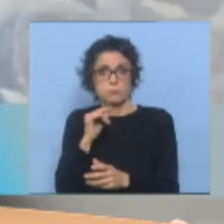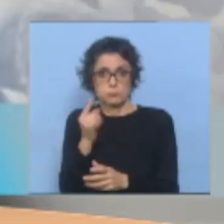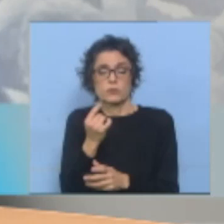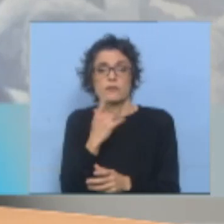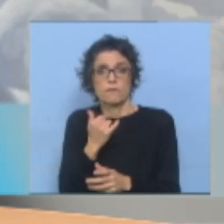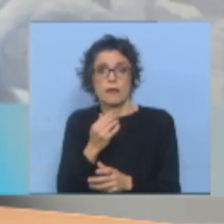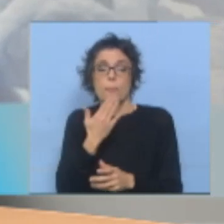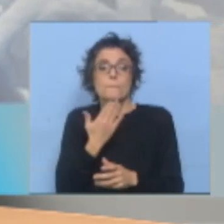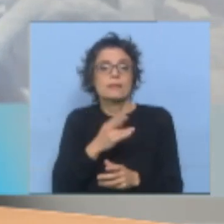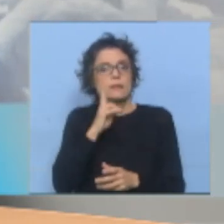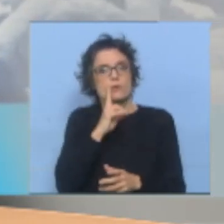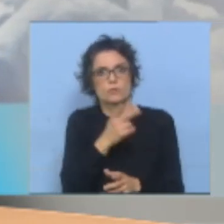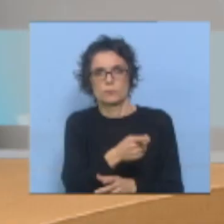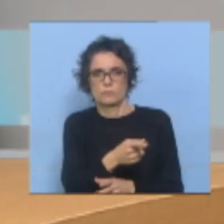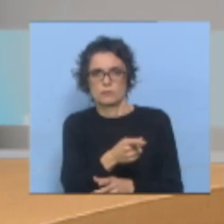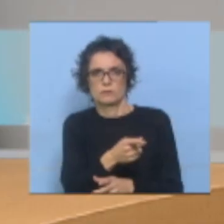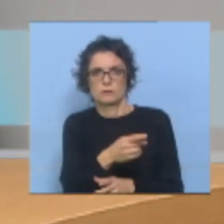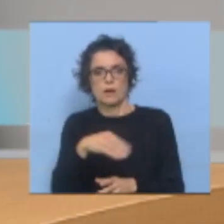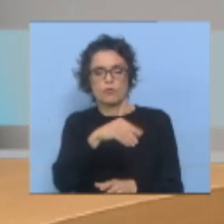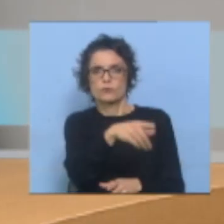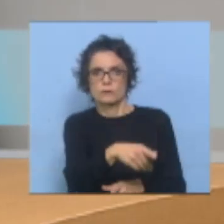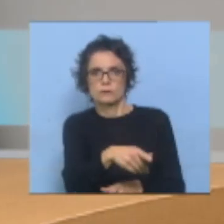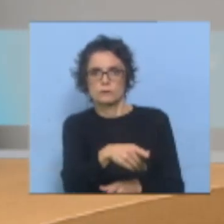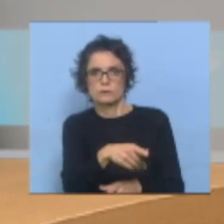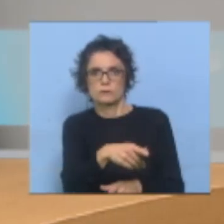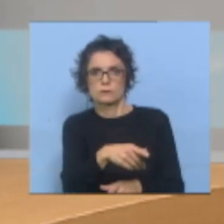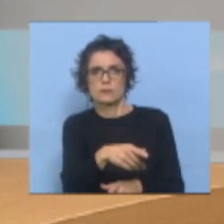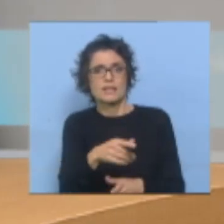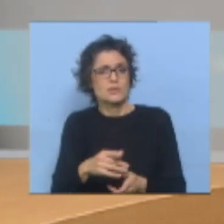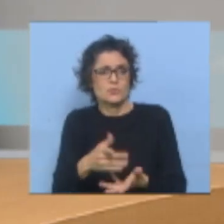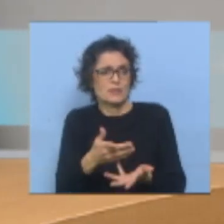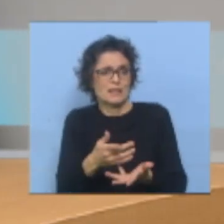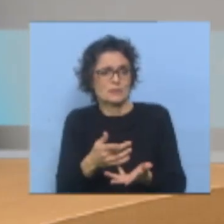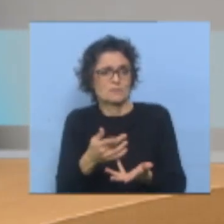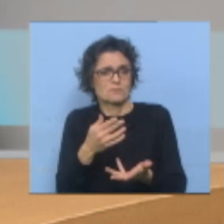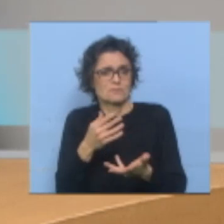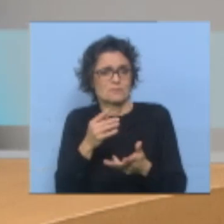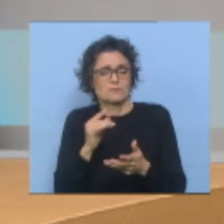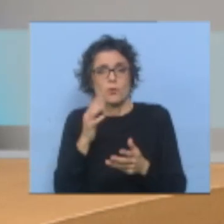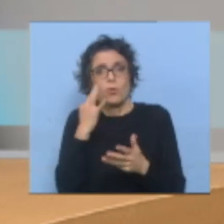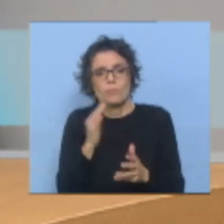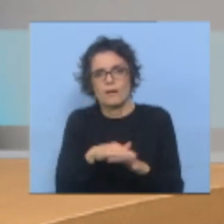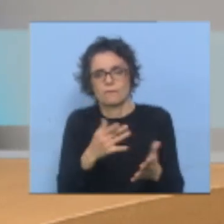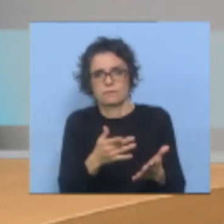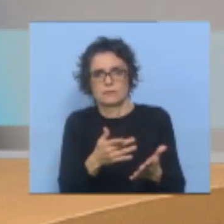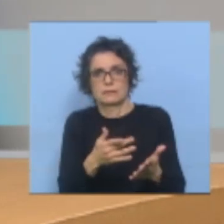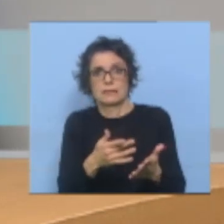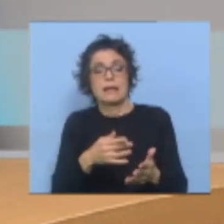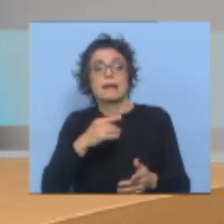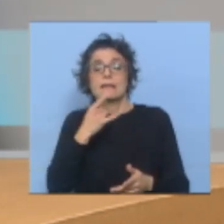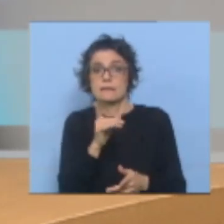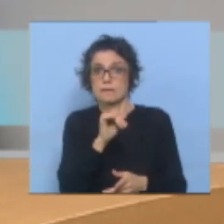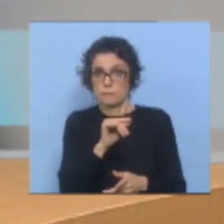pedir desculpa àquele jogador era também básico que se fizesse e dizer que o jogo parava ali,